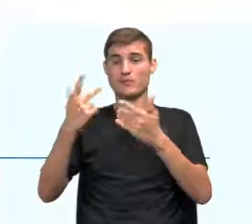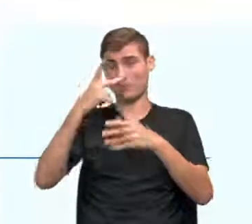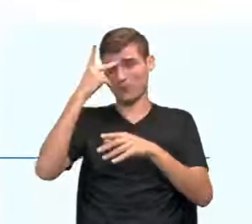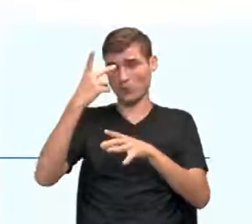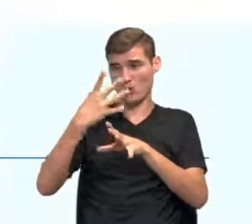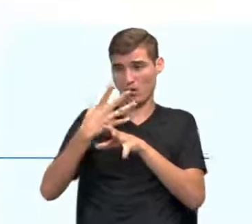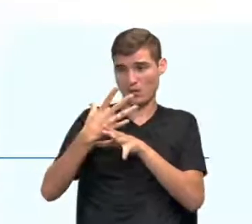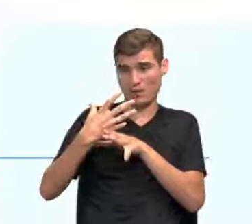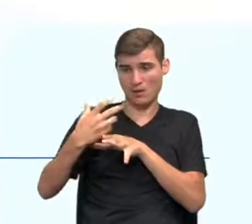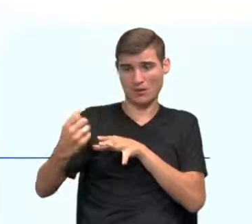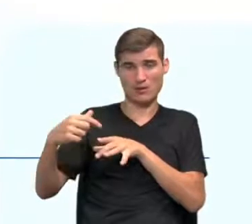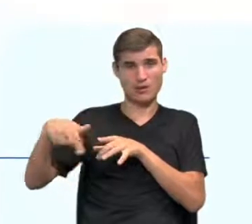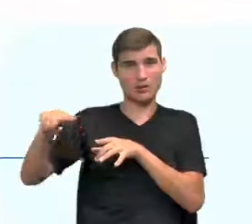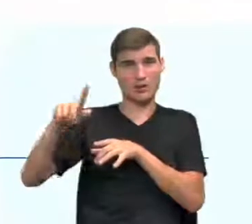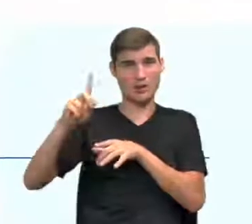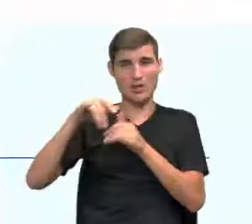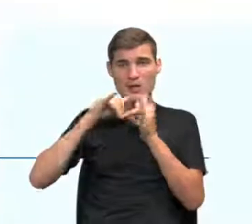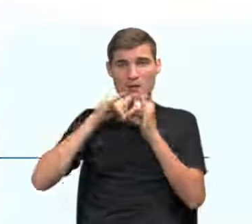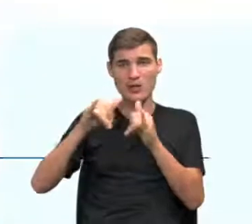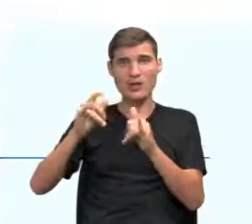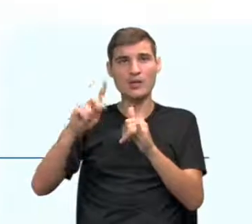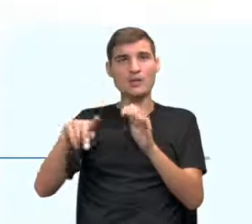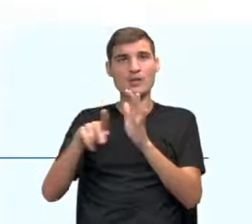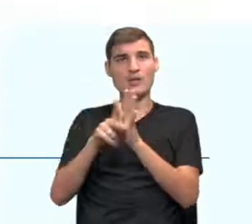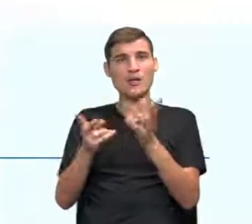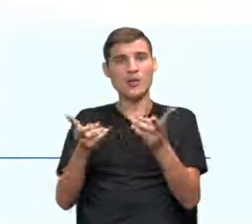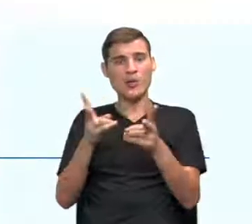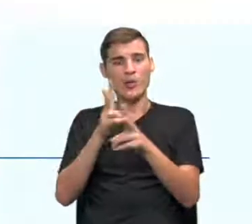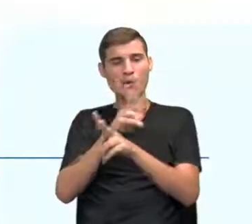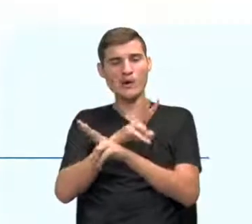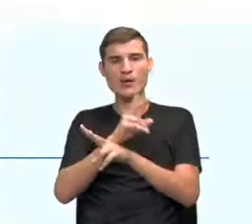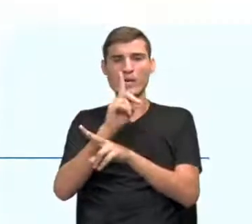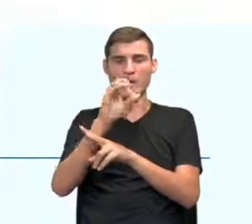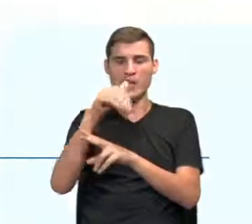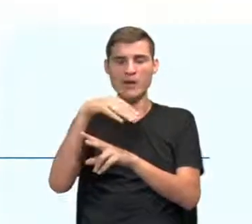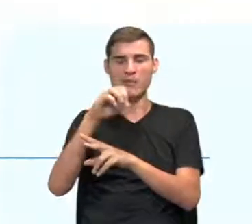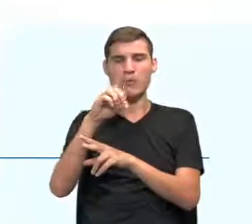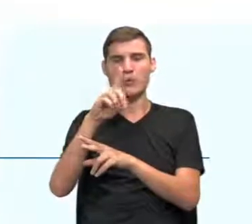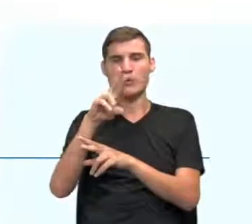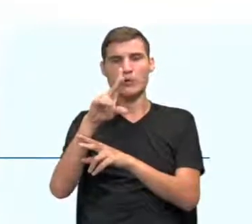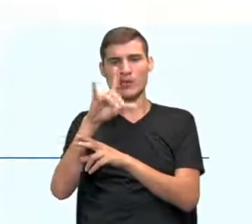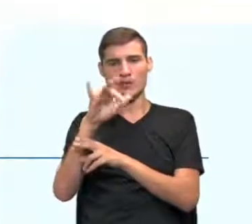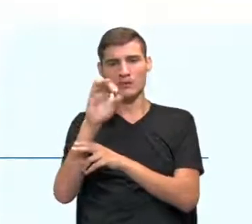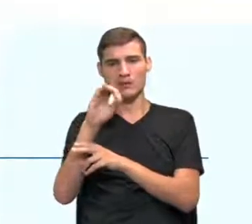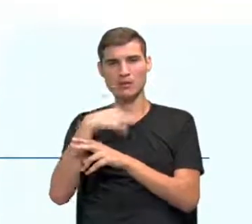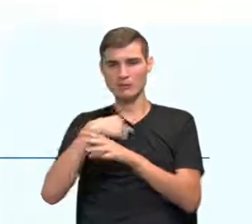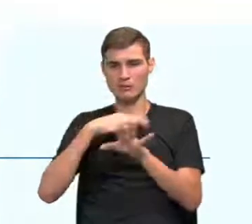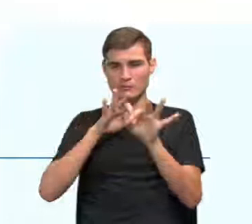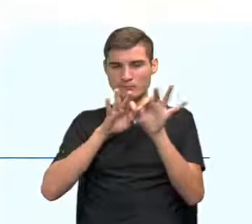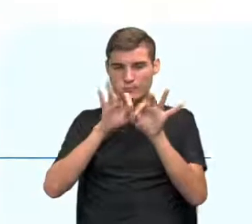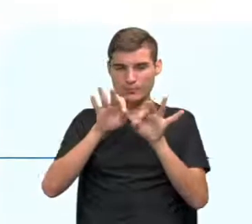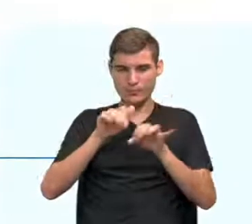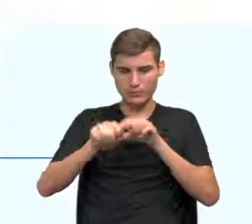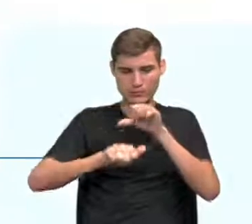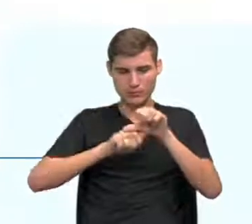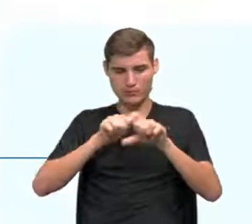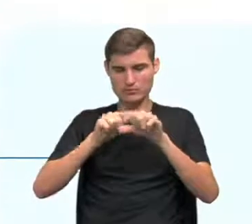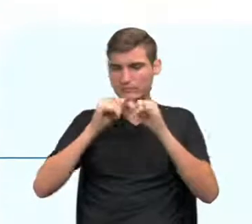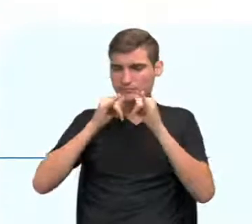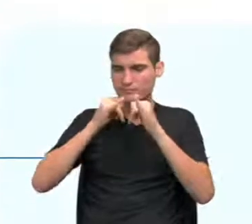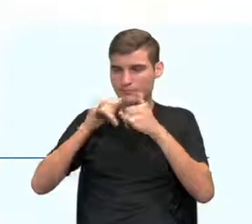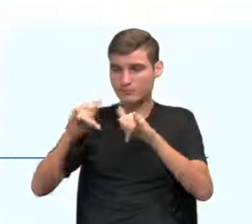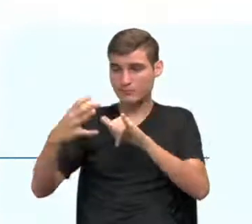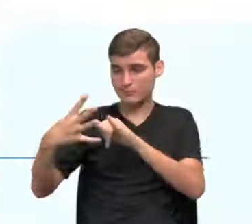receptor, o que eu faço? O processo contrário, que é chamado demodulação. Então, eu modulo, transmito. Quando